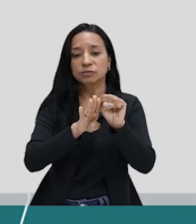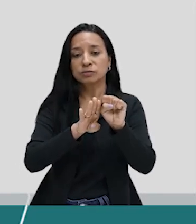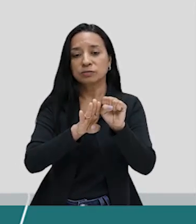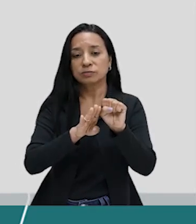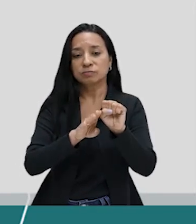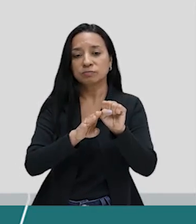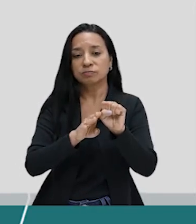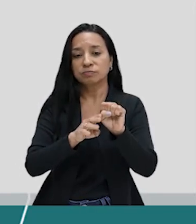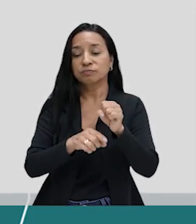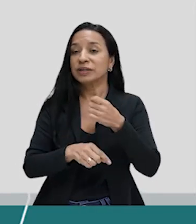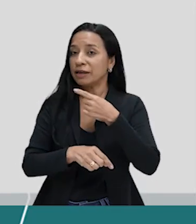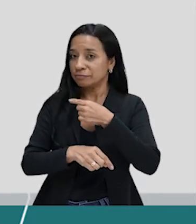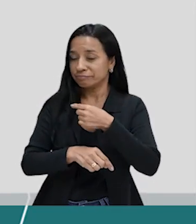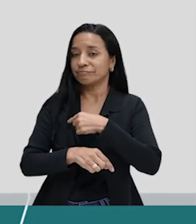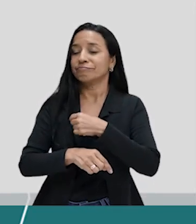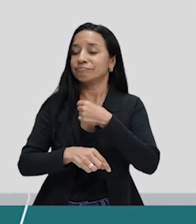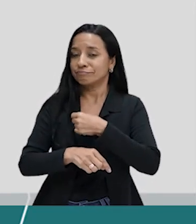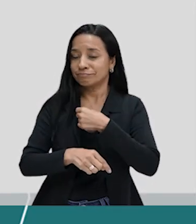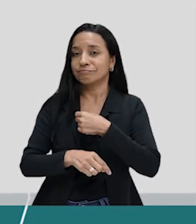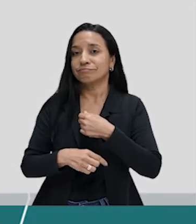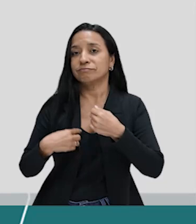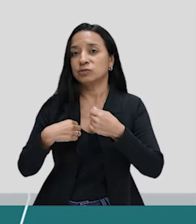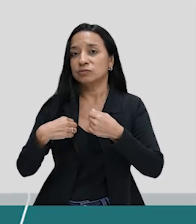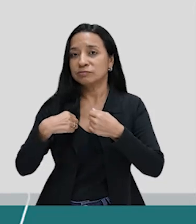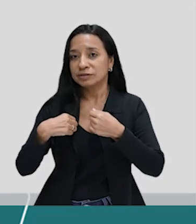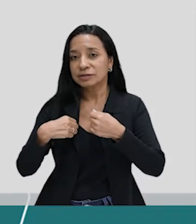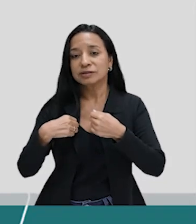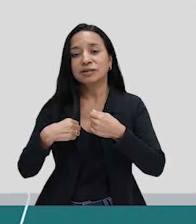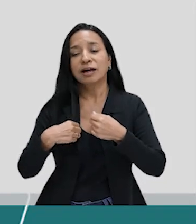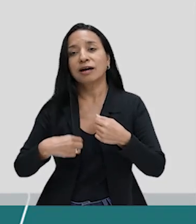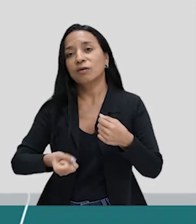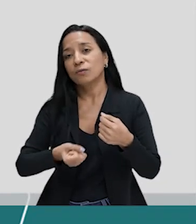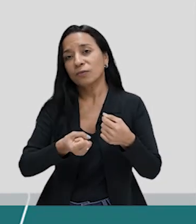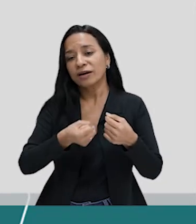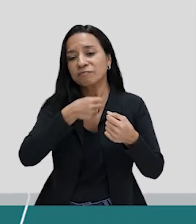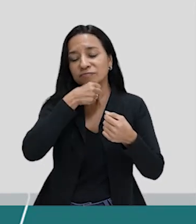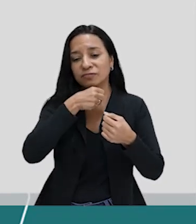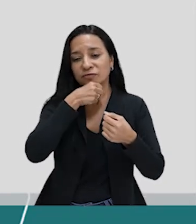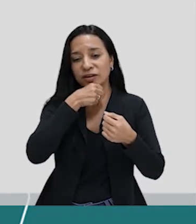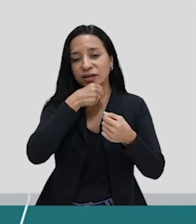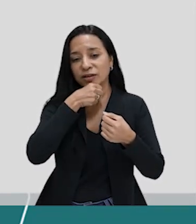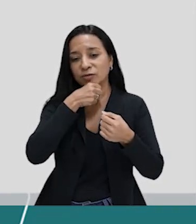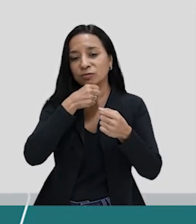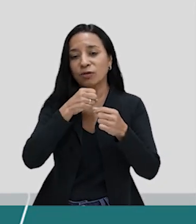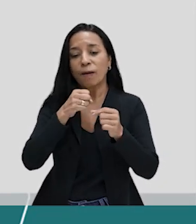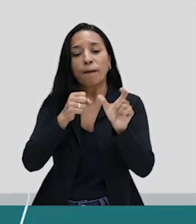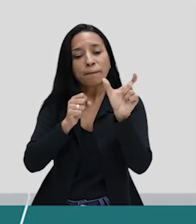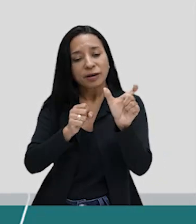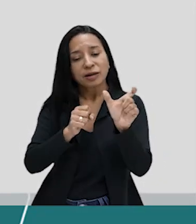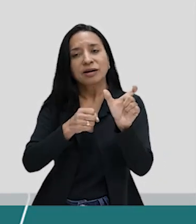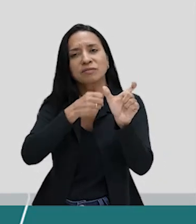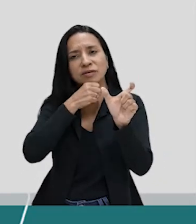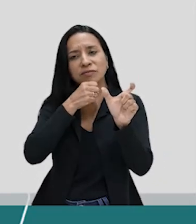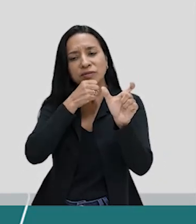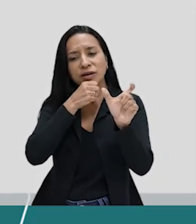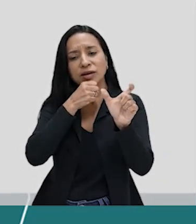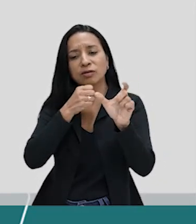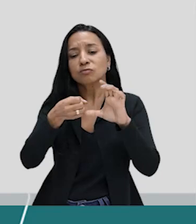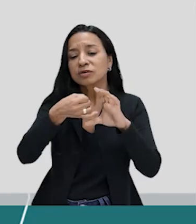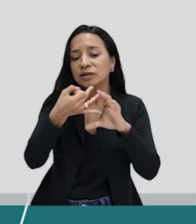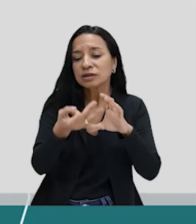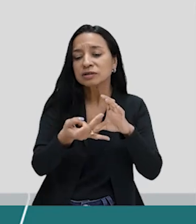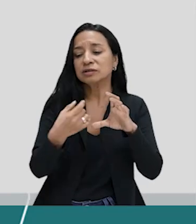velho. A palavra velho está caracterizando o casaco, portanto, adjetivo. Meu filho já é